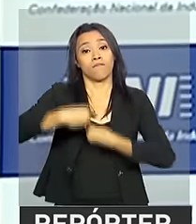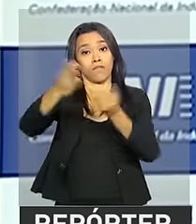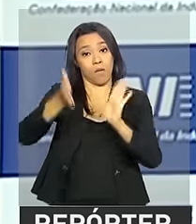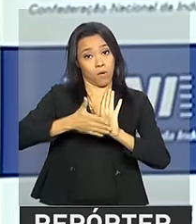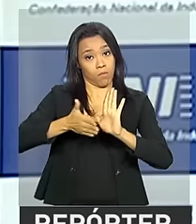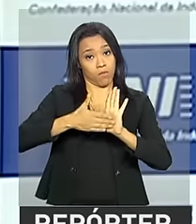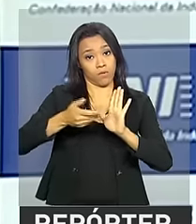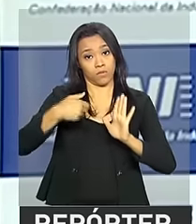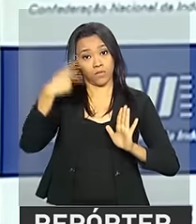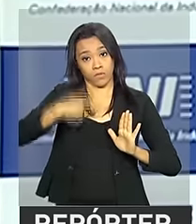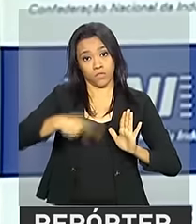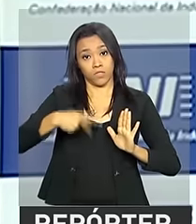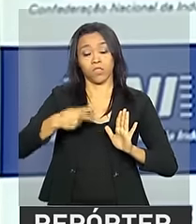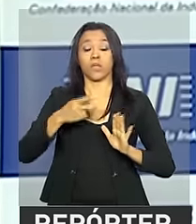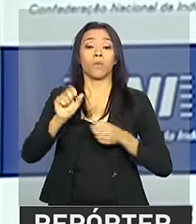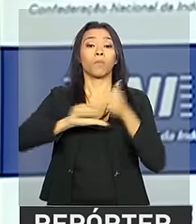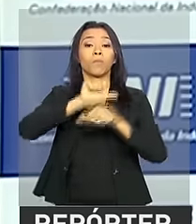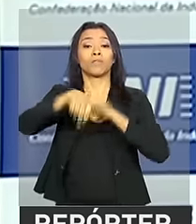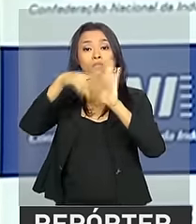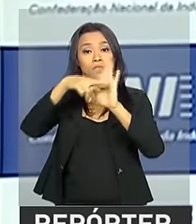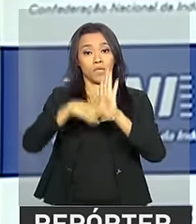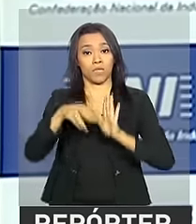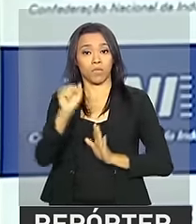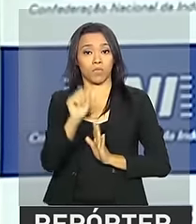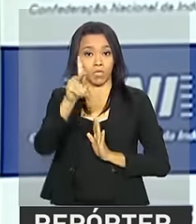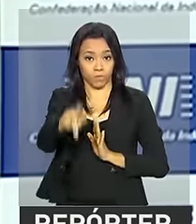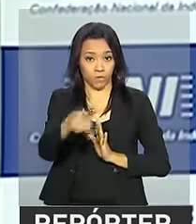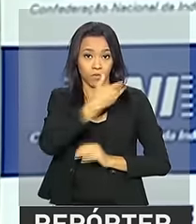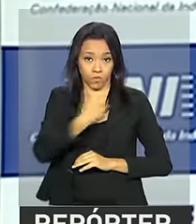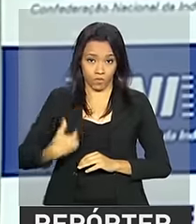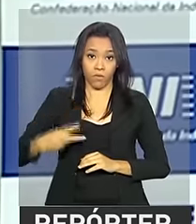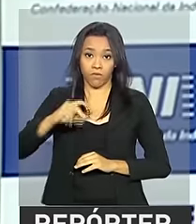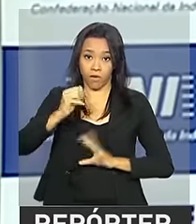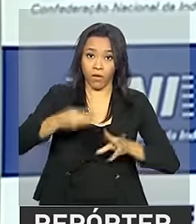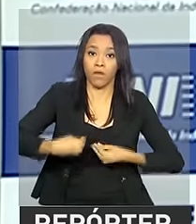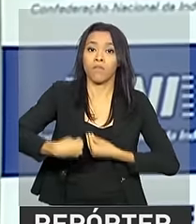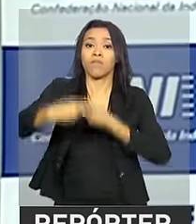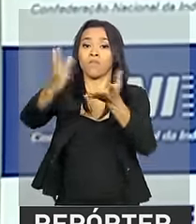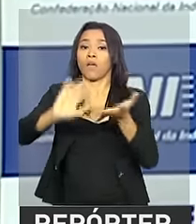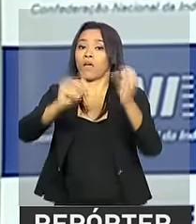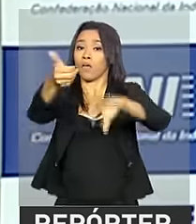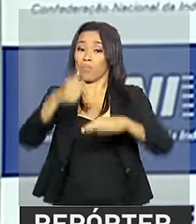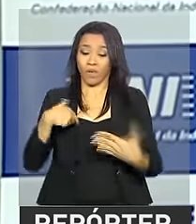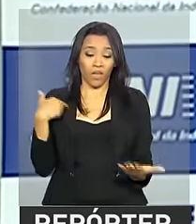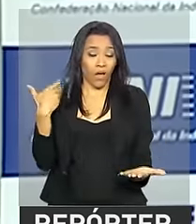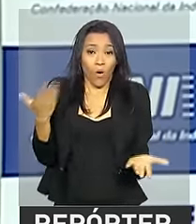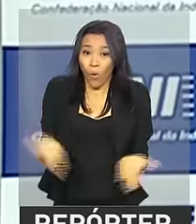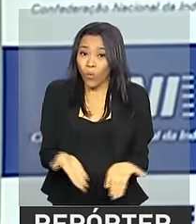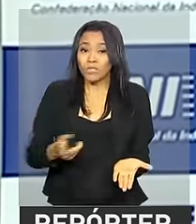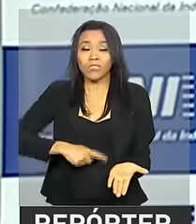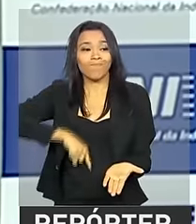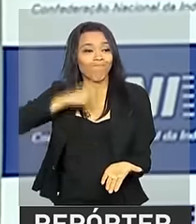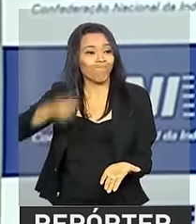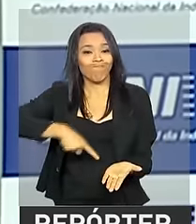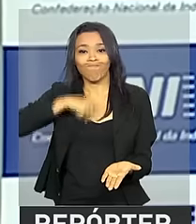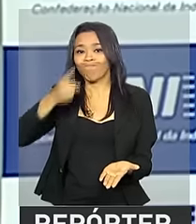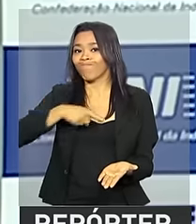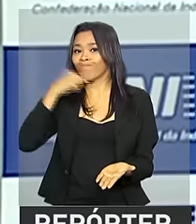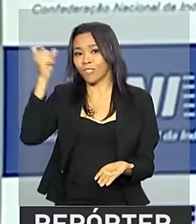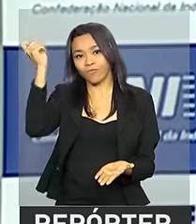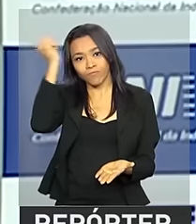de reforma da Previdência Social, que, segundo ele, hoje é insustentável. Michel Temer disse também que o governo vai tratar